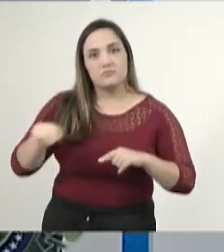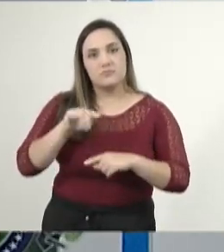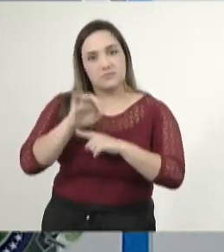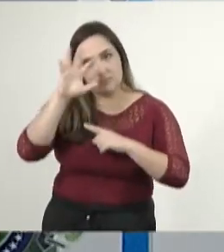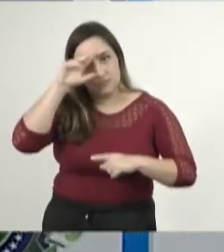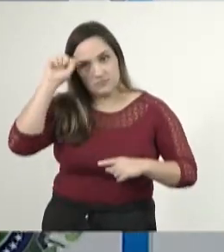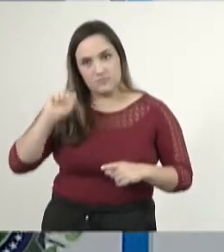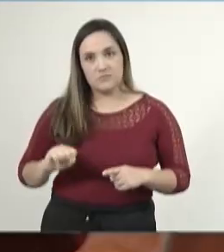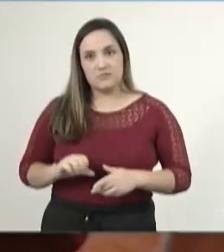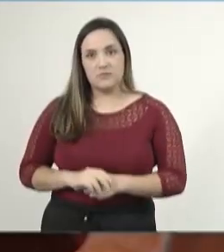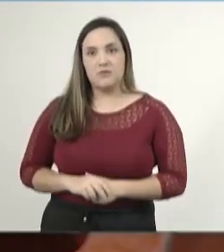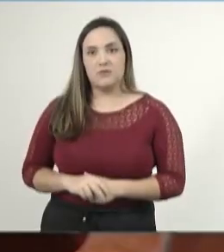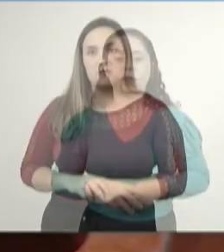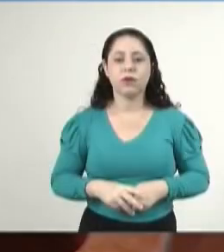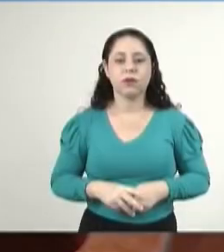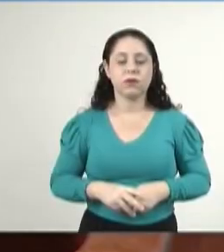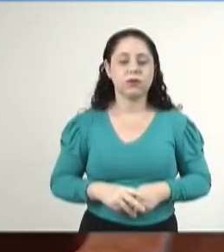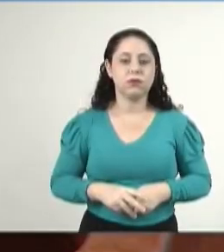Sul.